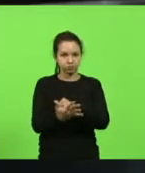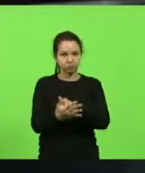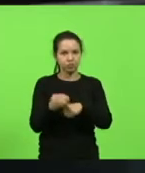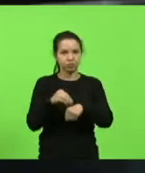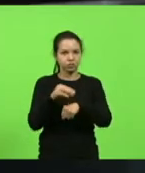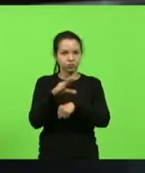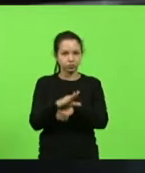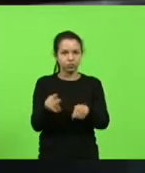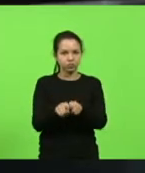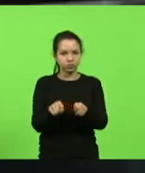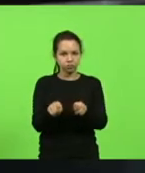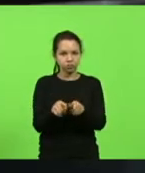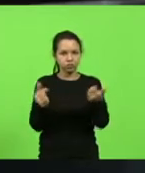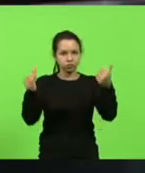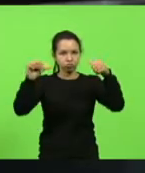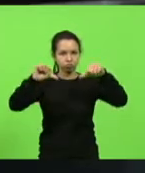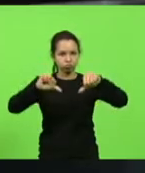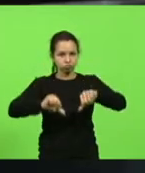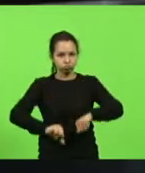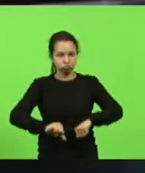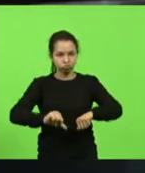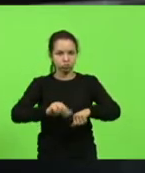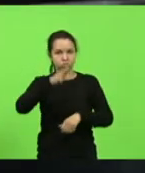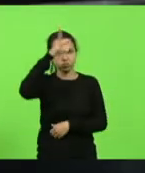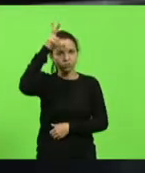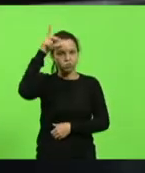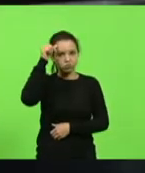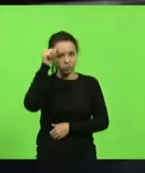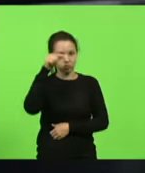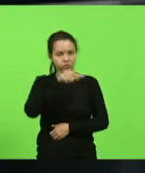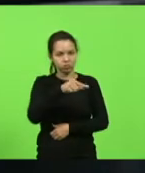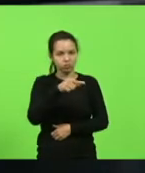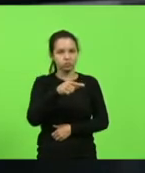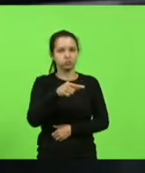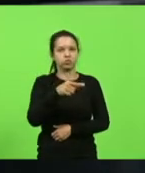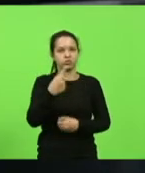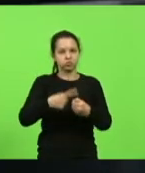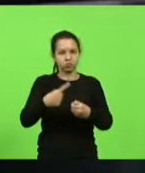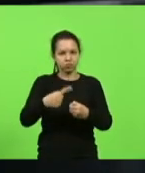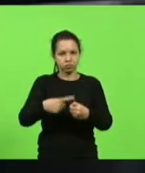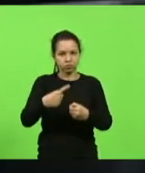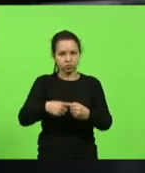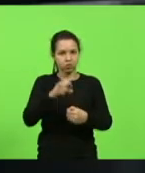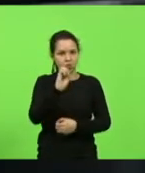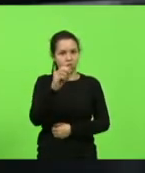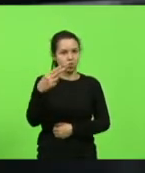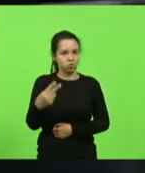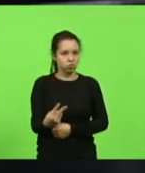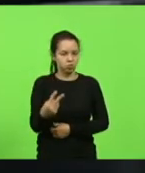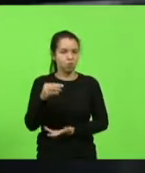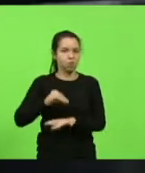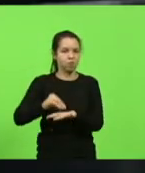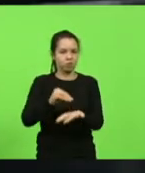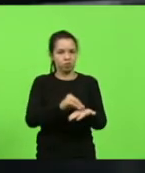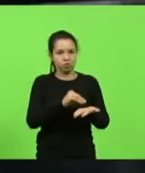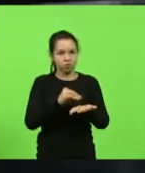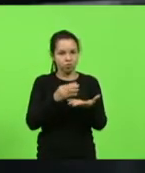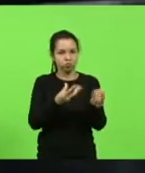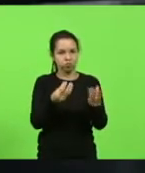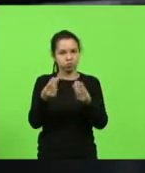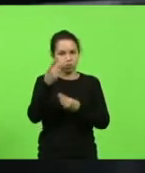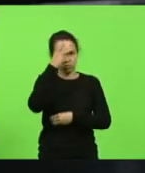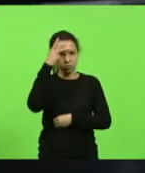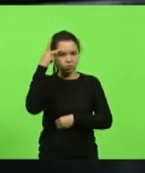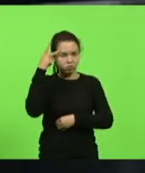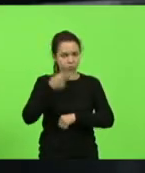crise em Manaus, quando a cidade ficou desabastecida de oxigênio hospitalar e vários pacientes morreram